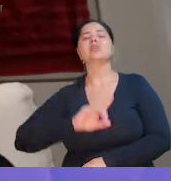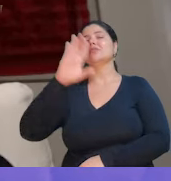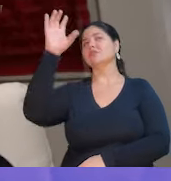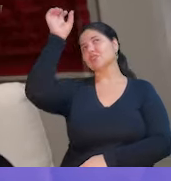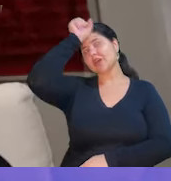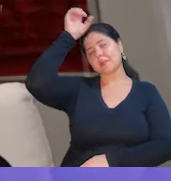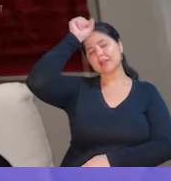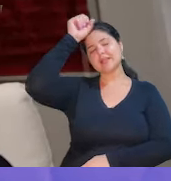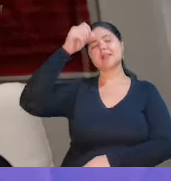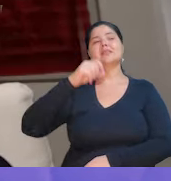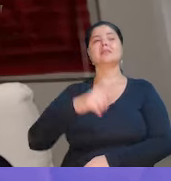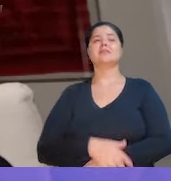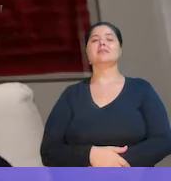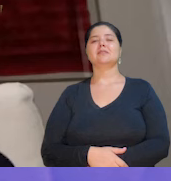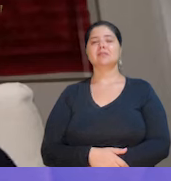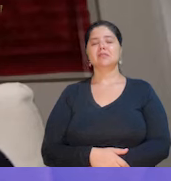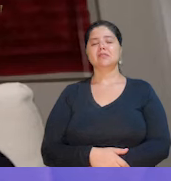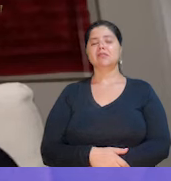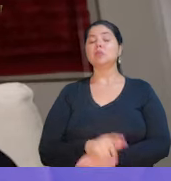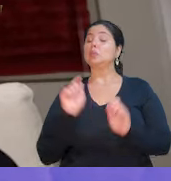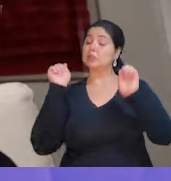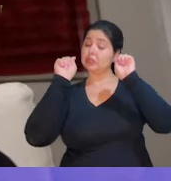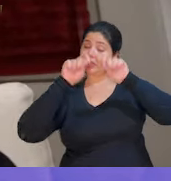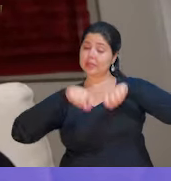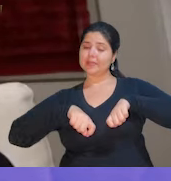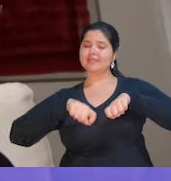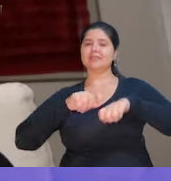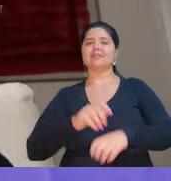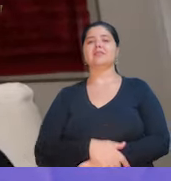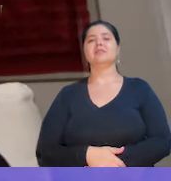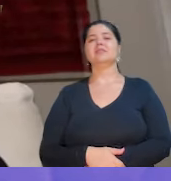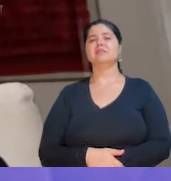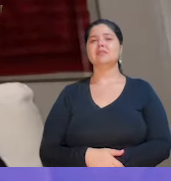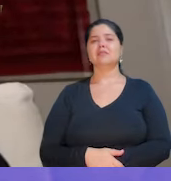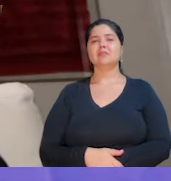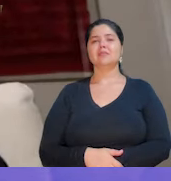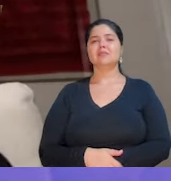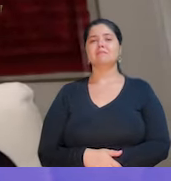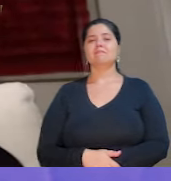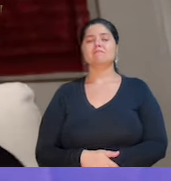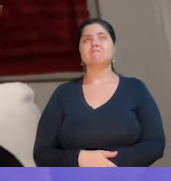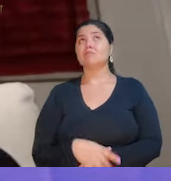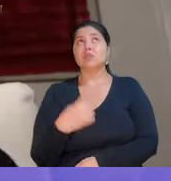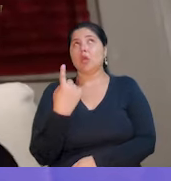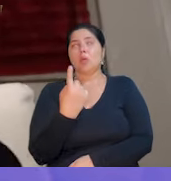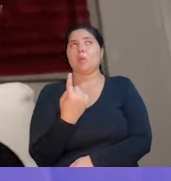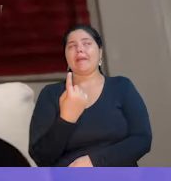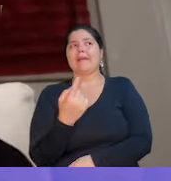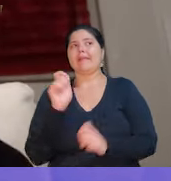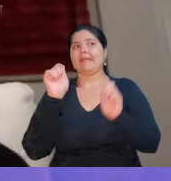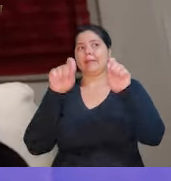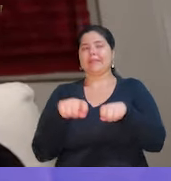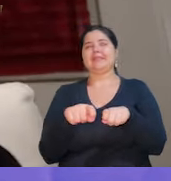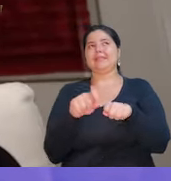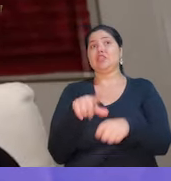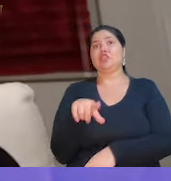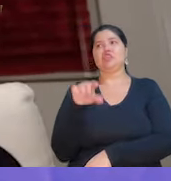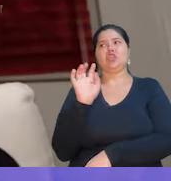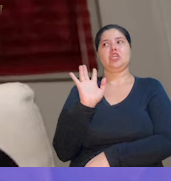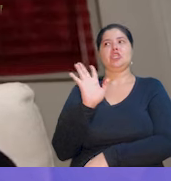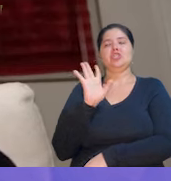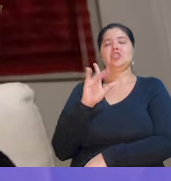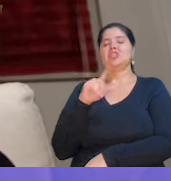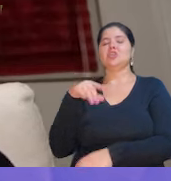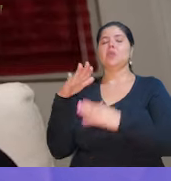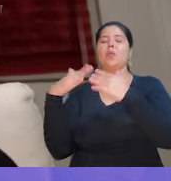altas habilidades superdotação que são público alvo da Educação Especial podem fazer parte da da sala comum mas não